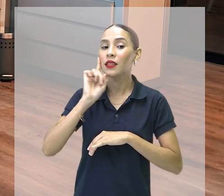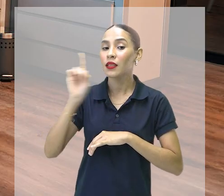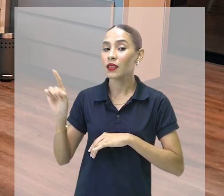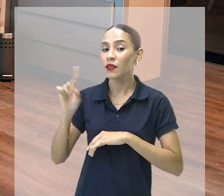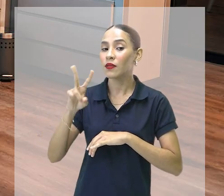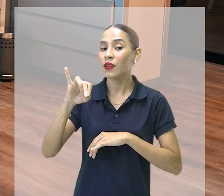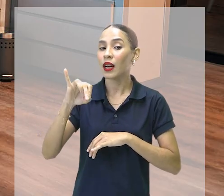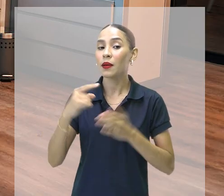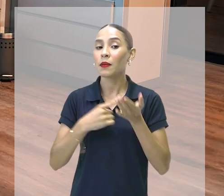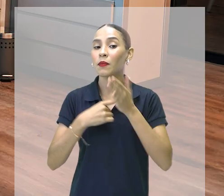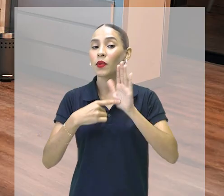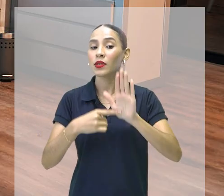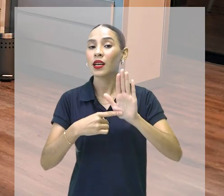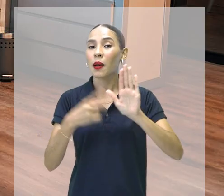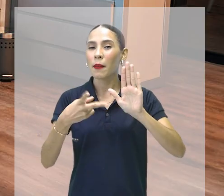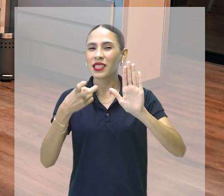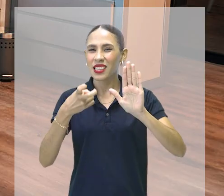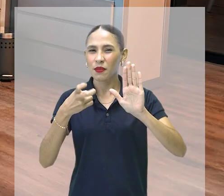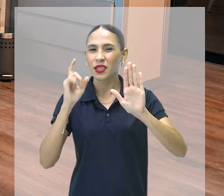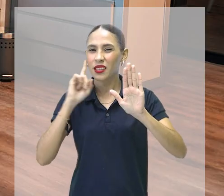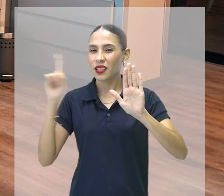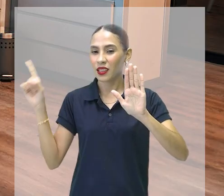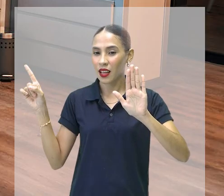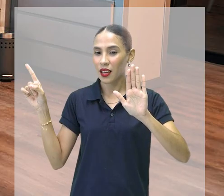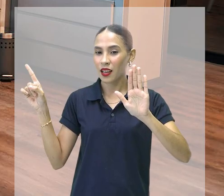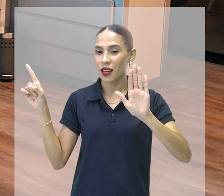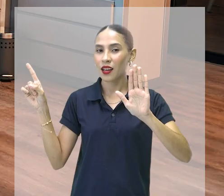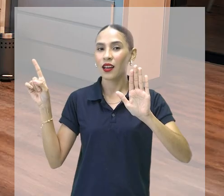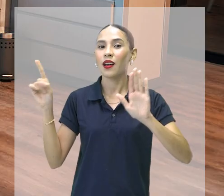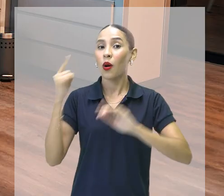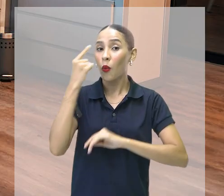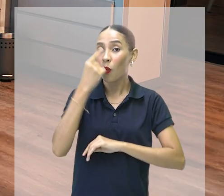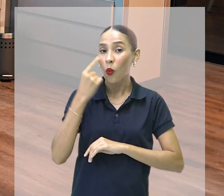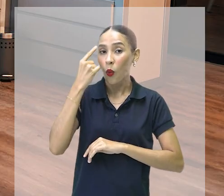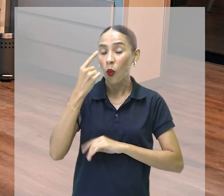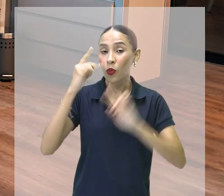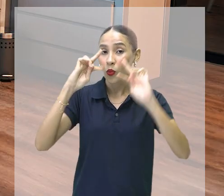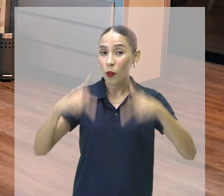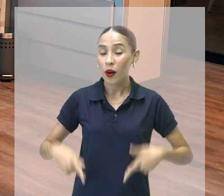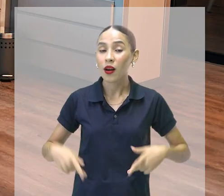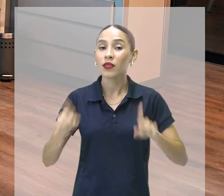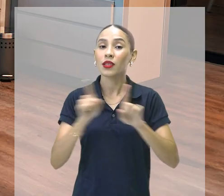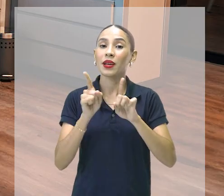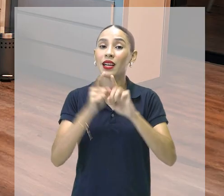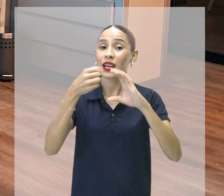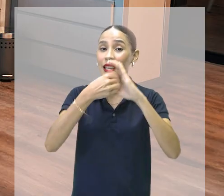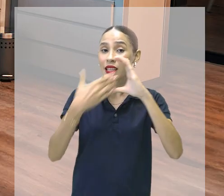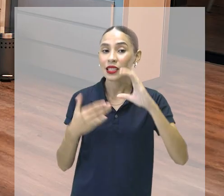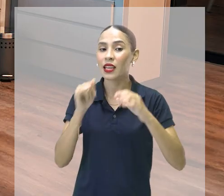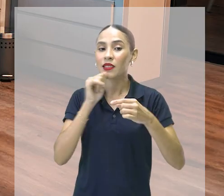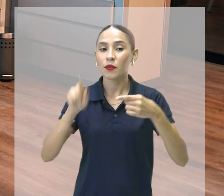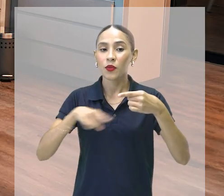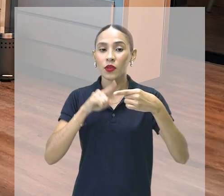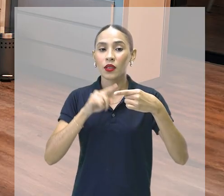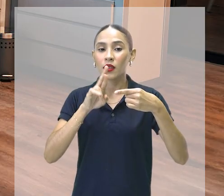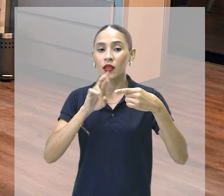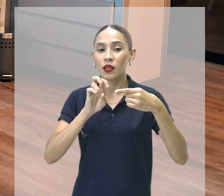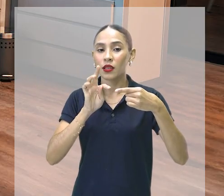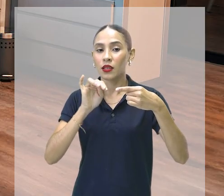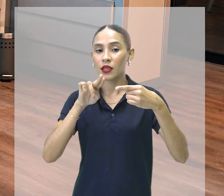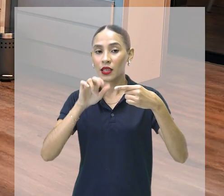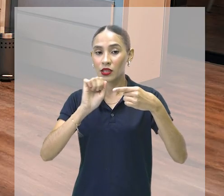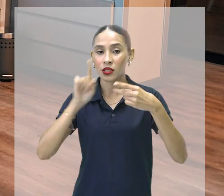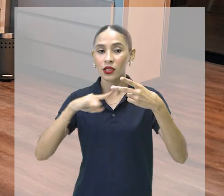para vocês, primeiramente, o olho humano e alguns elementos do olho, como retina, cristalina,